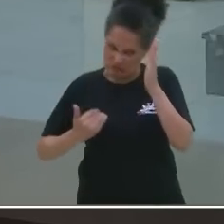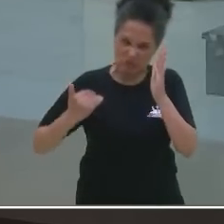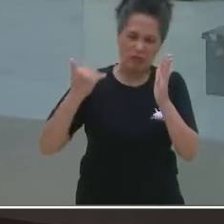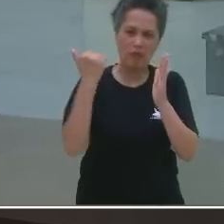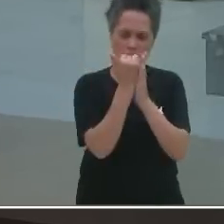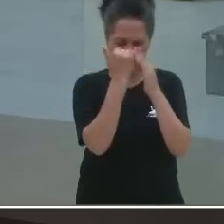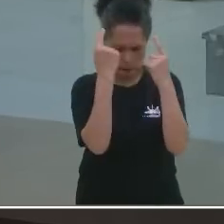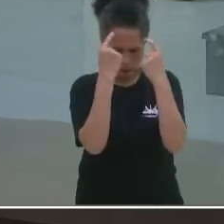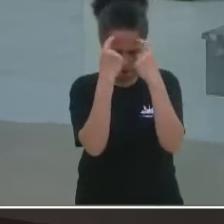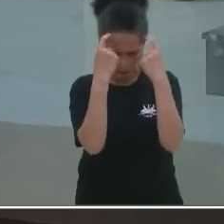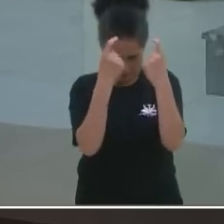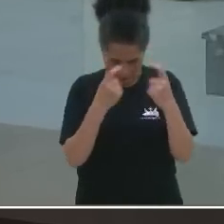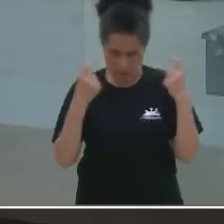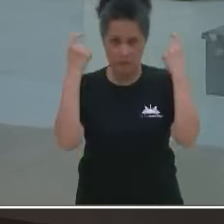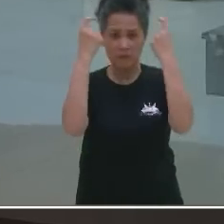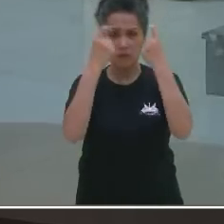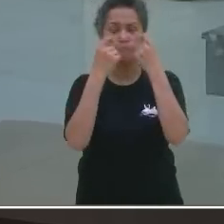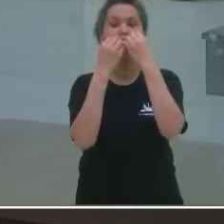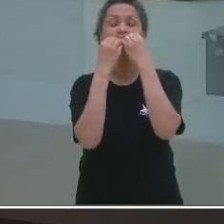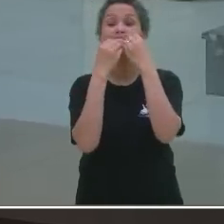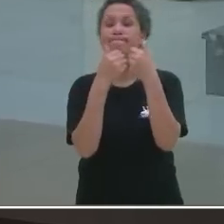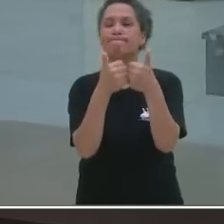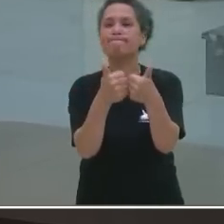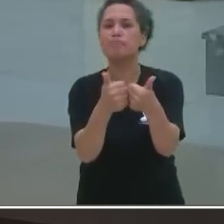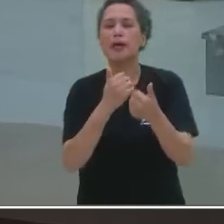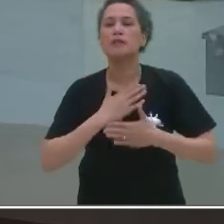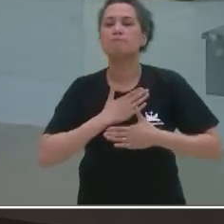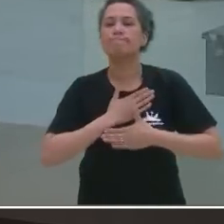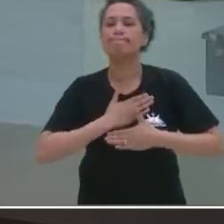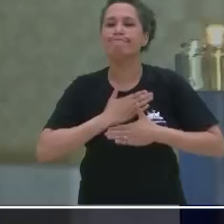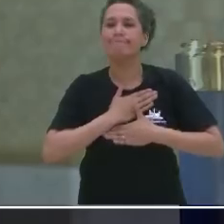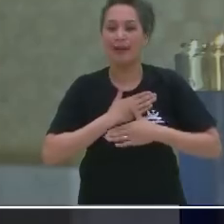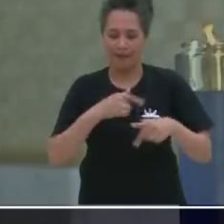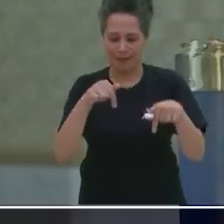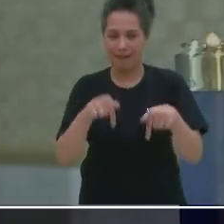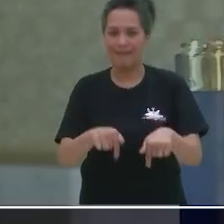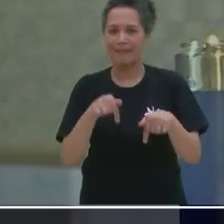preocupados com o nosso bem-estar terreno.